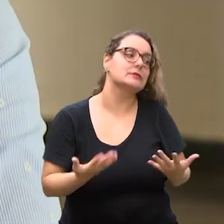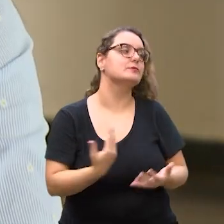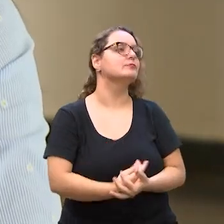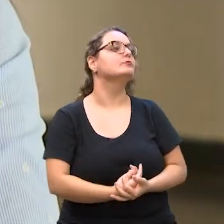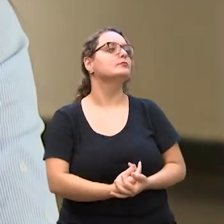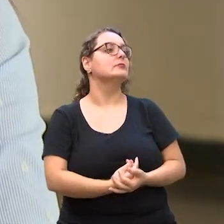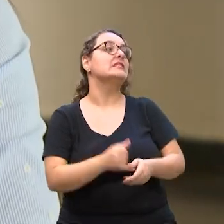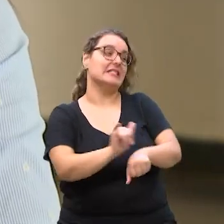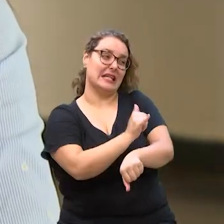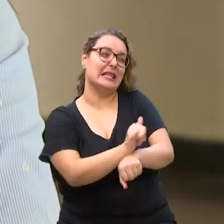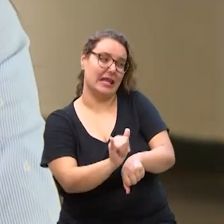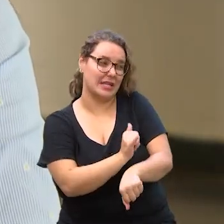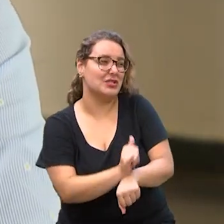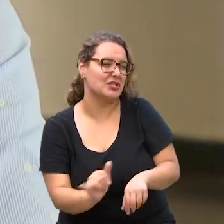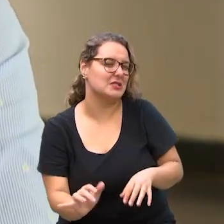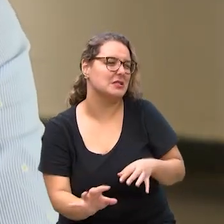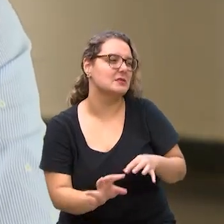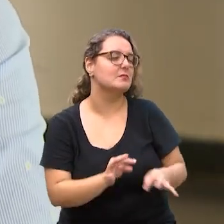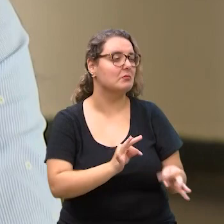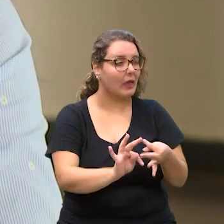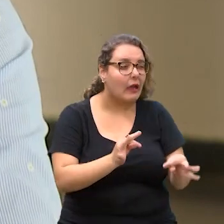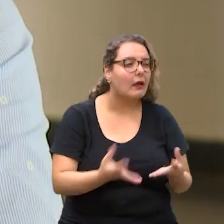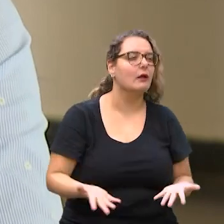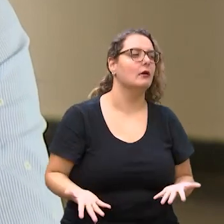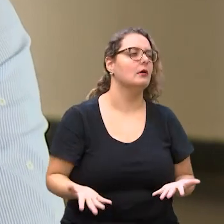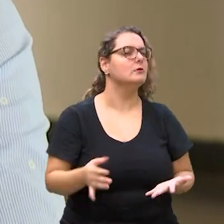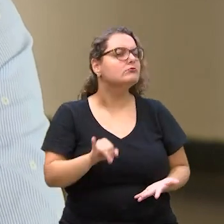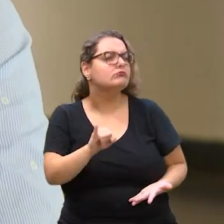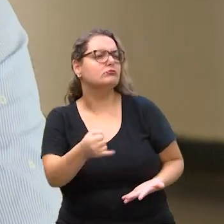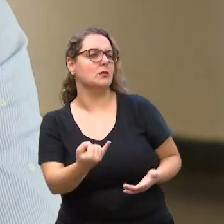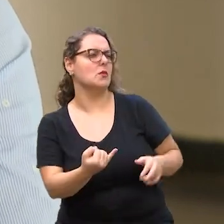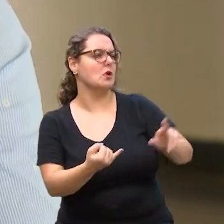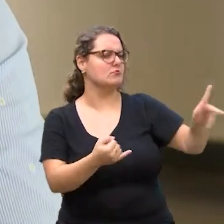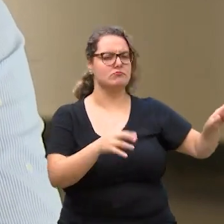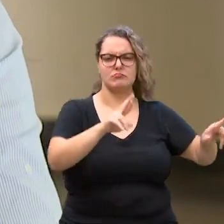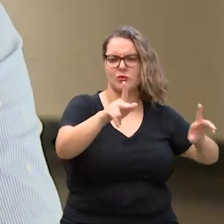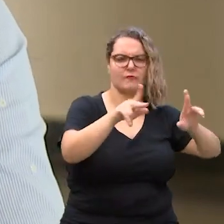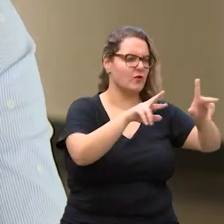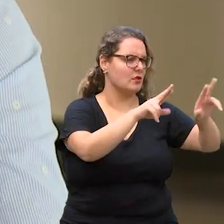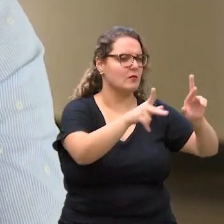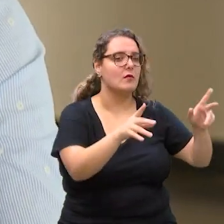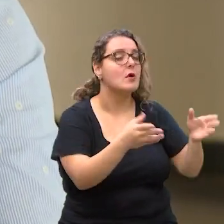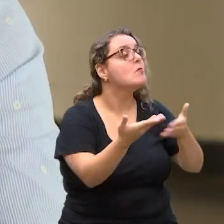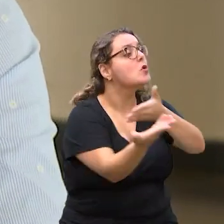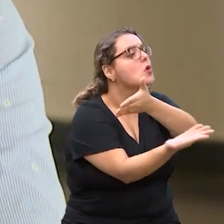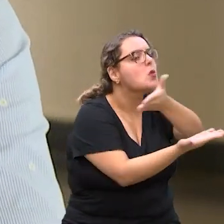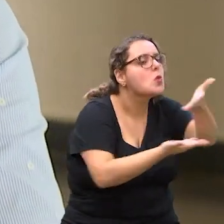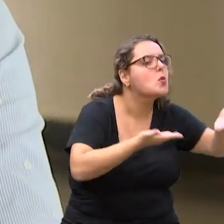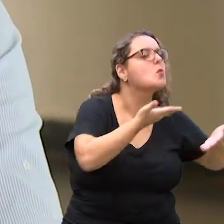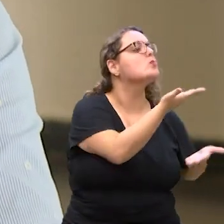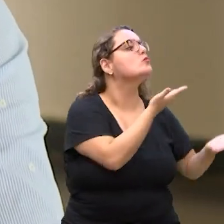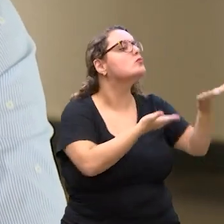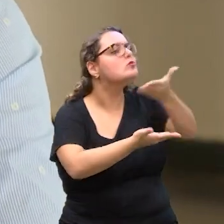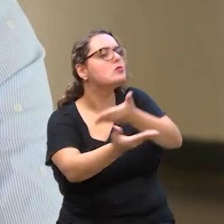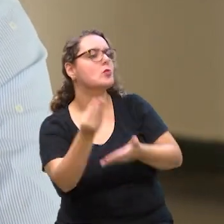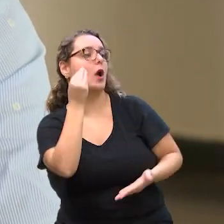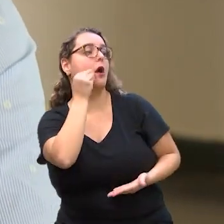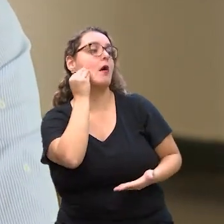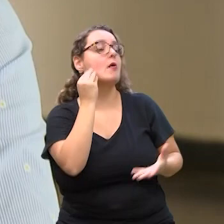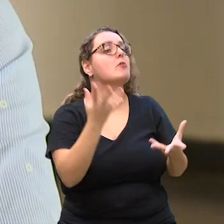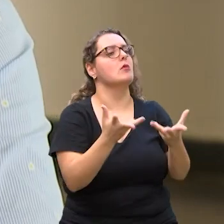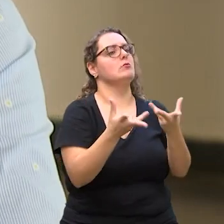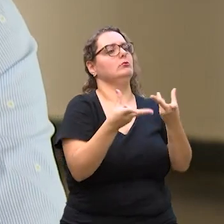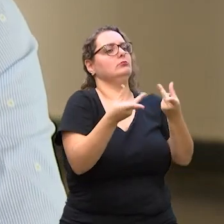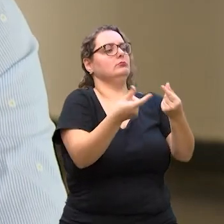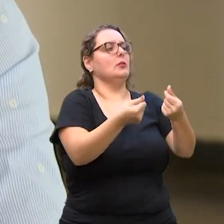mas a gente também pode usar isso de uma forma positiva. Então vamos aproveitar que um aqui é diferente do outro e vamos compartilhar, tem mais trocas, as trocas são muito